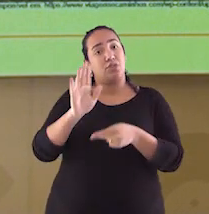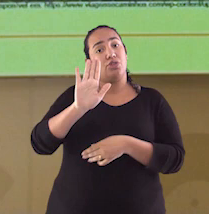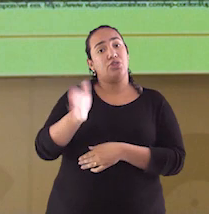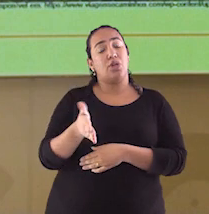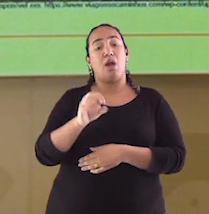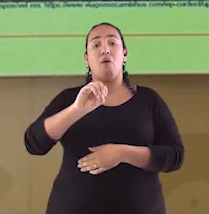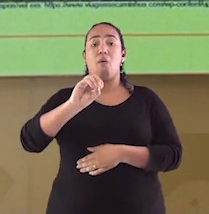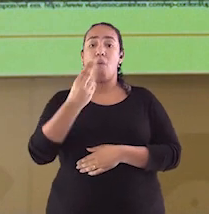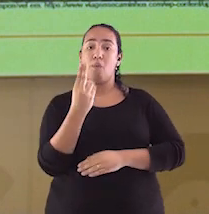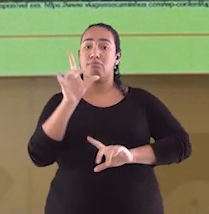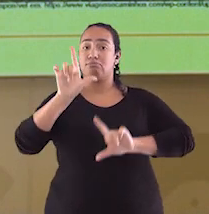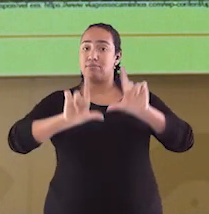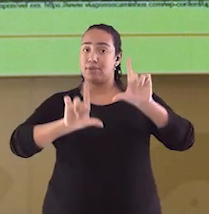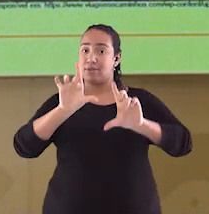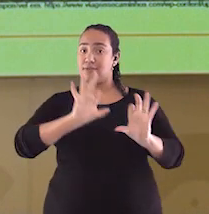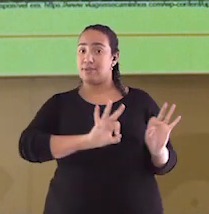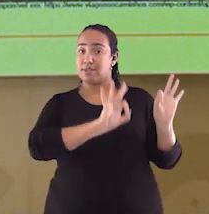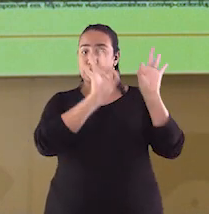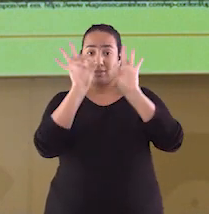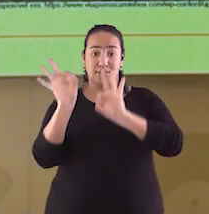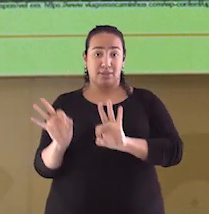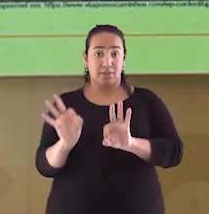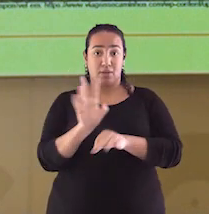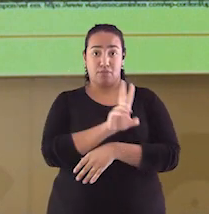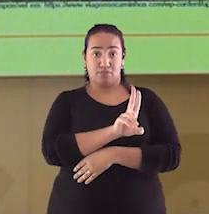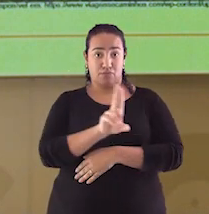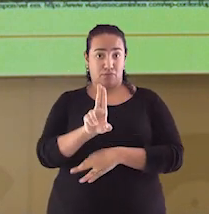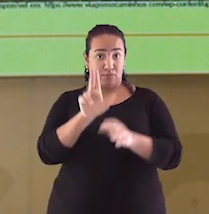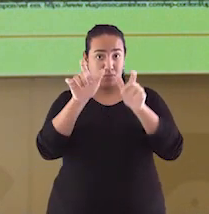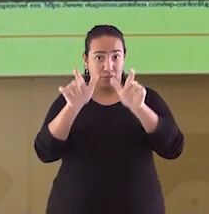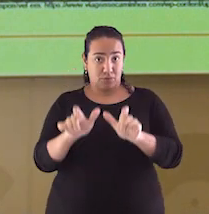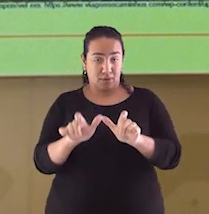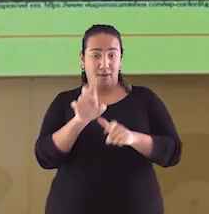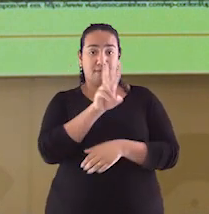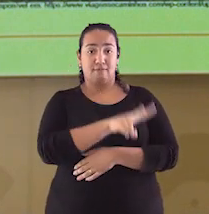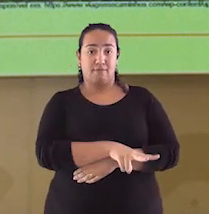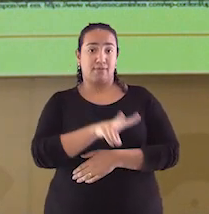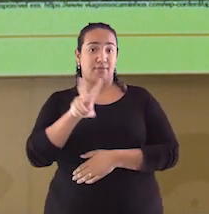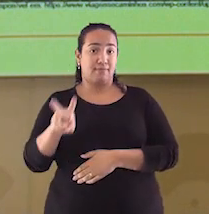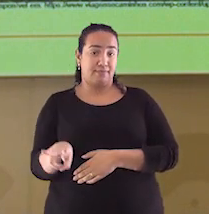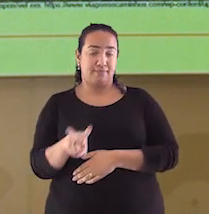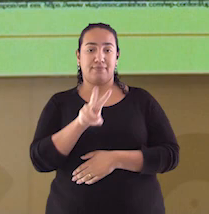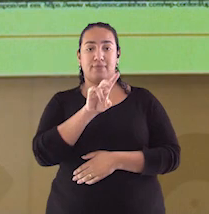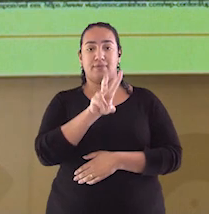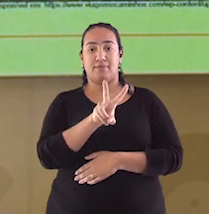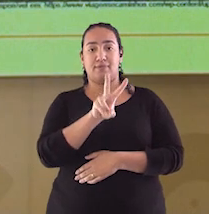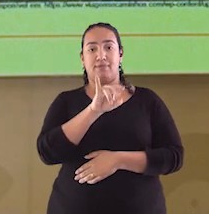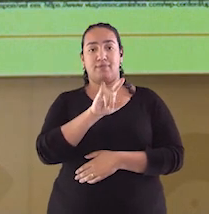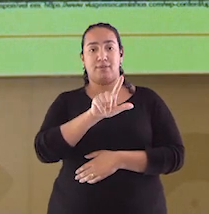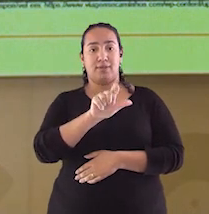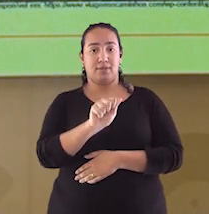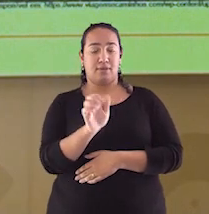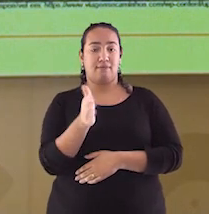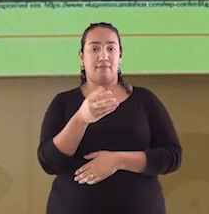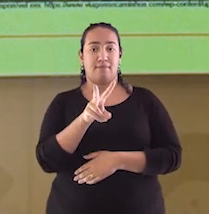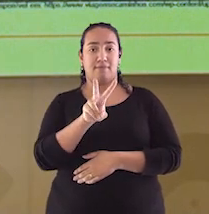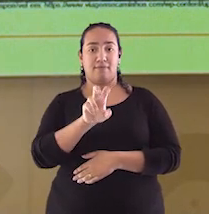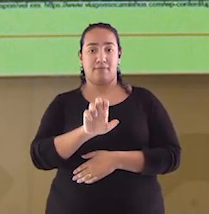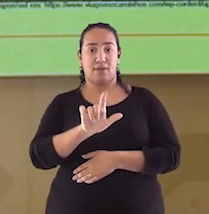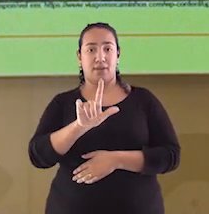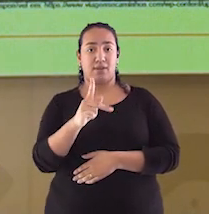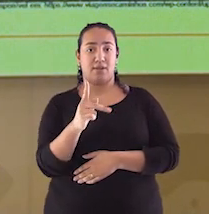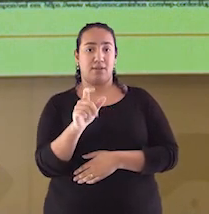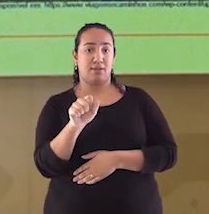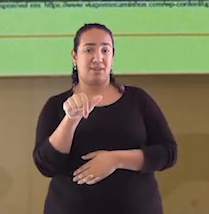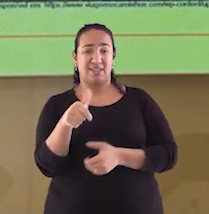viu pela TV. Esse lugar se chama Vila Velha. É a cidade mais antiga do nosso